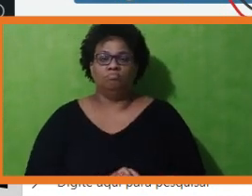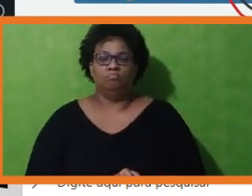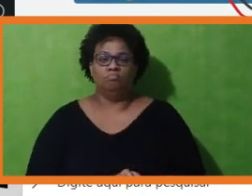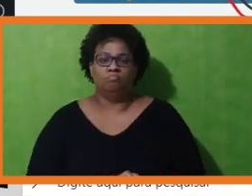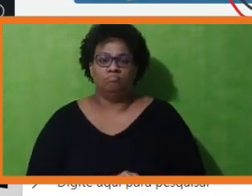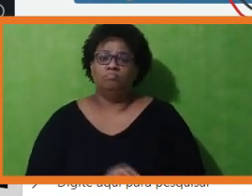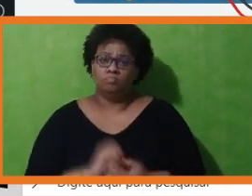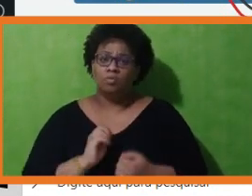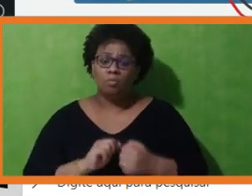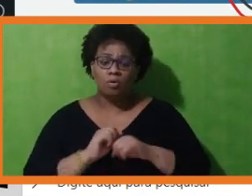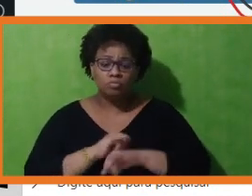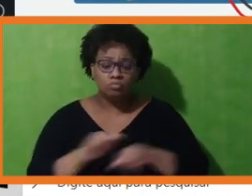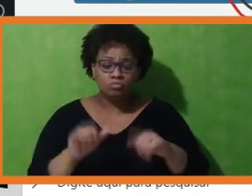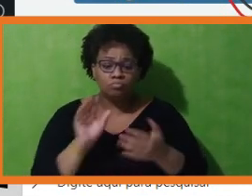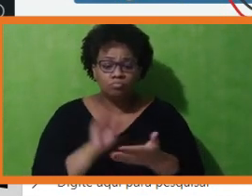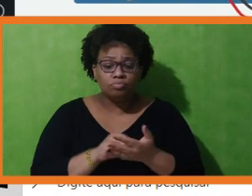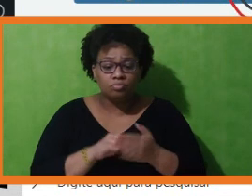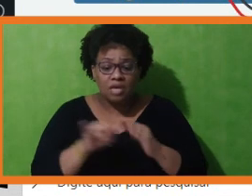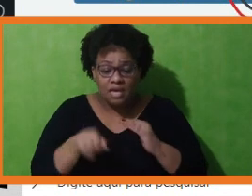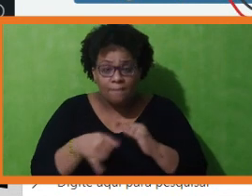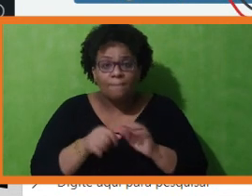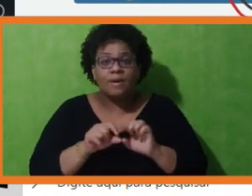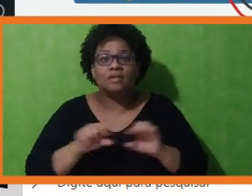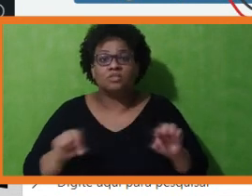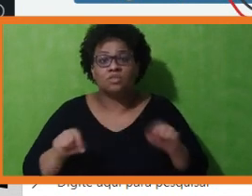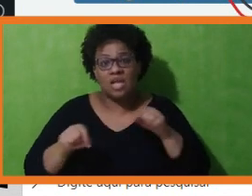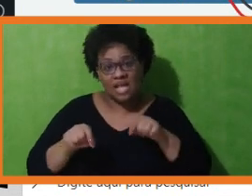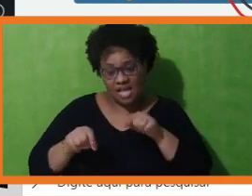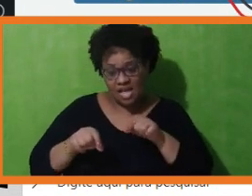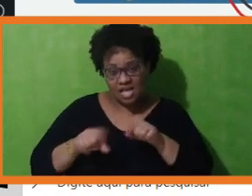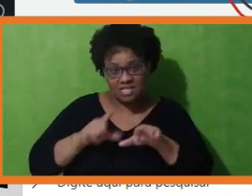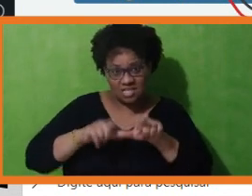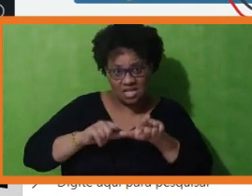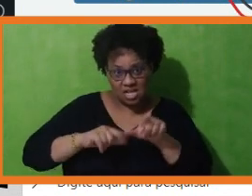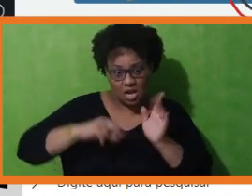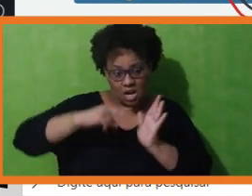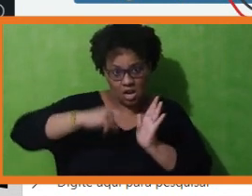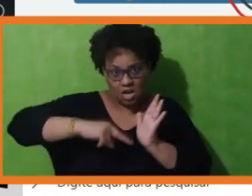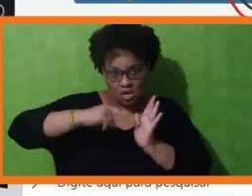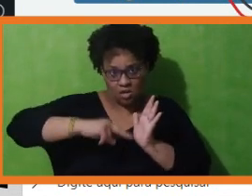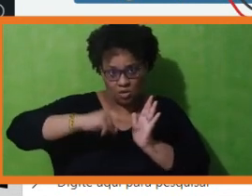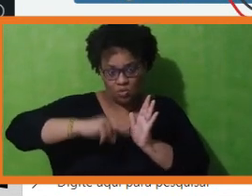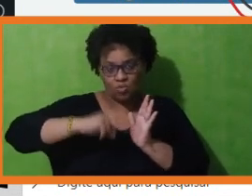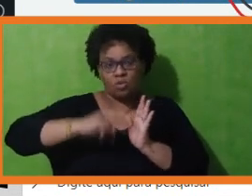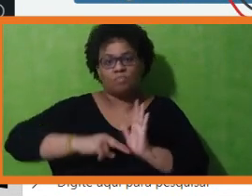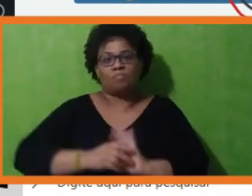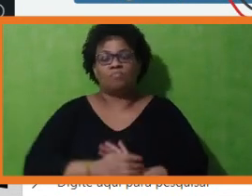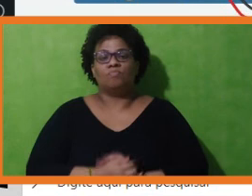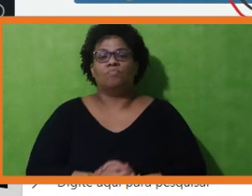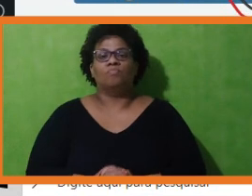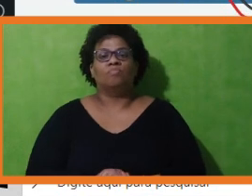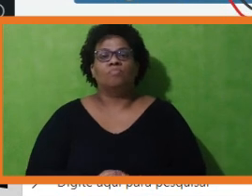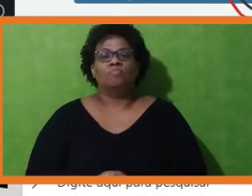certo? Eu posso declarar essa variável aqui e embaixo eu vou dizer o seguinte, que essa variável, leitura,